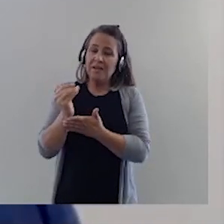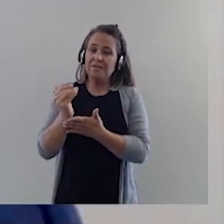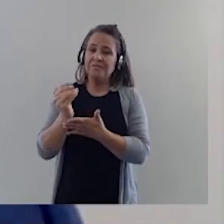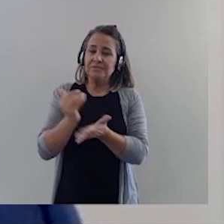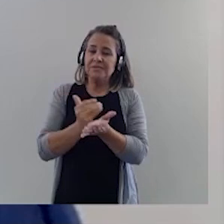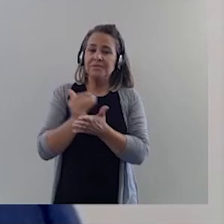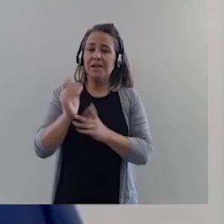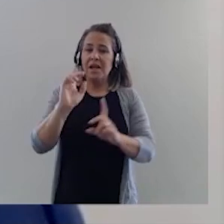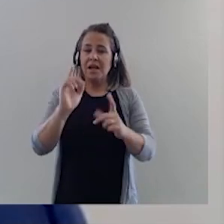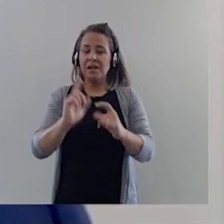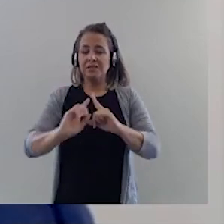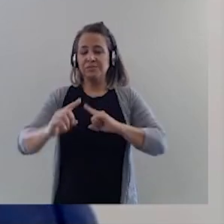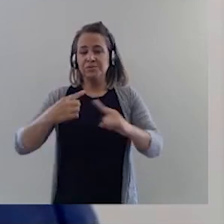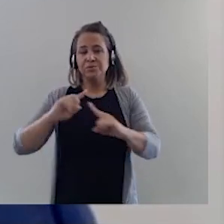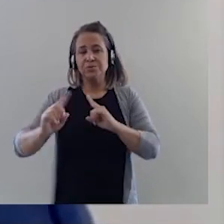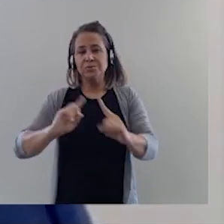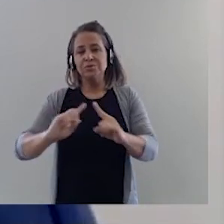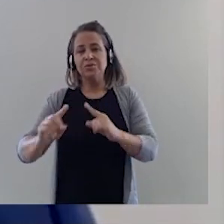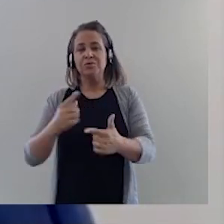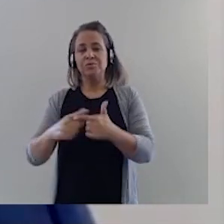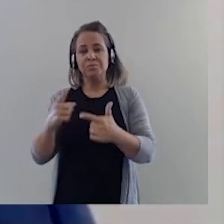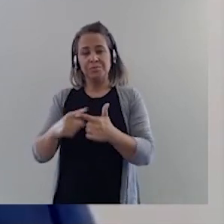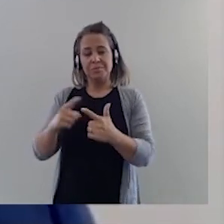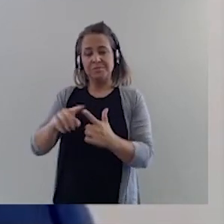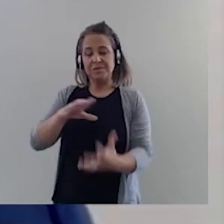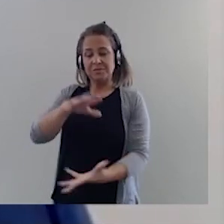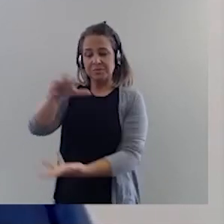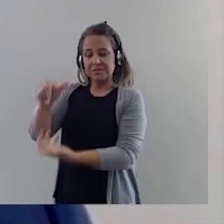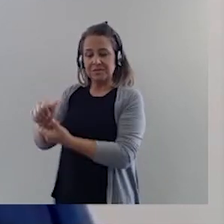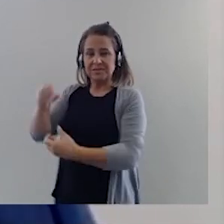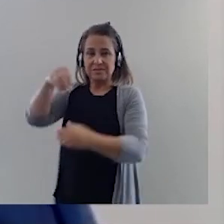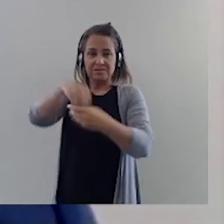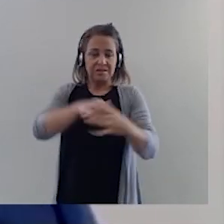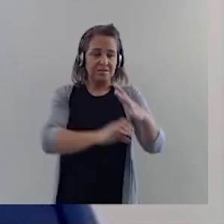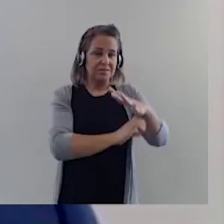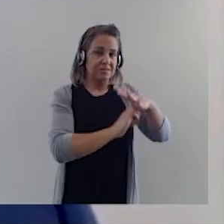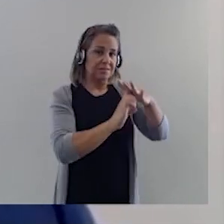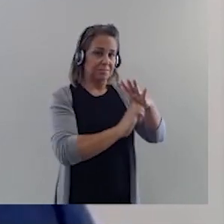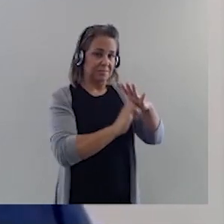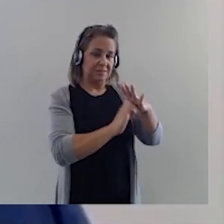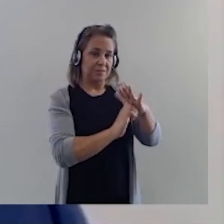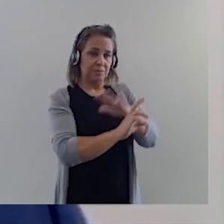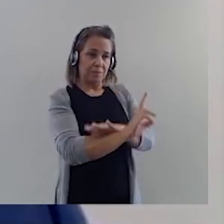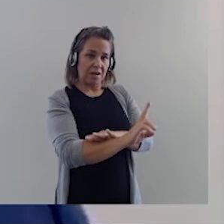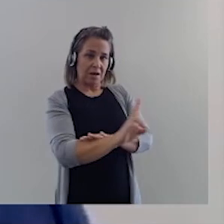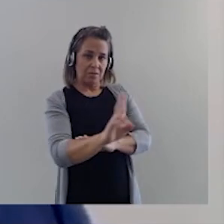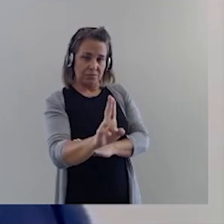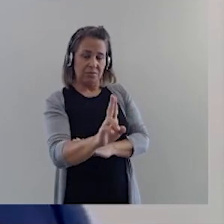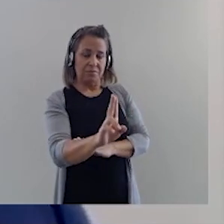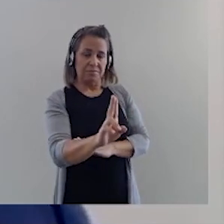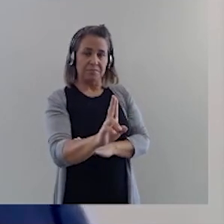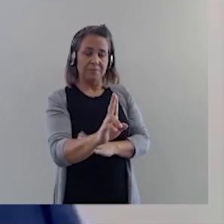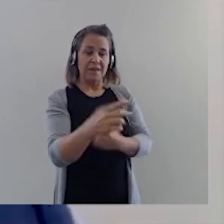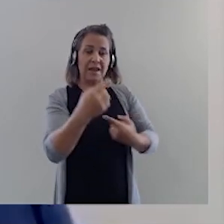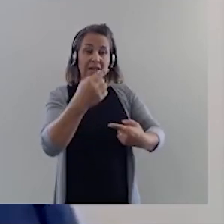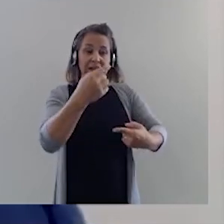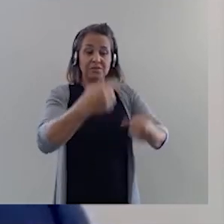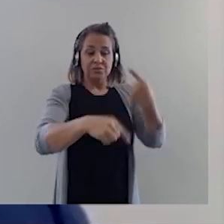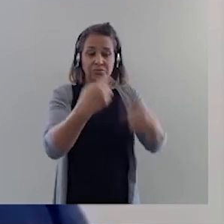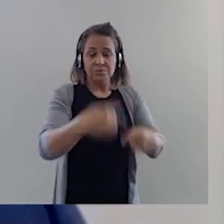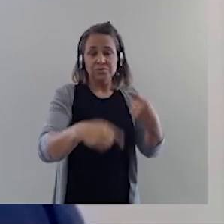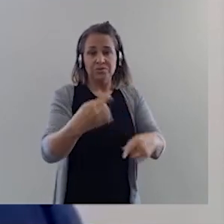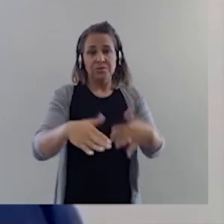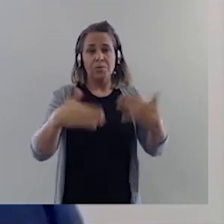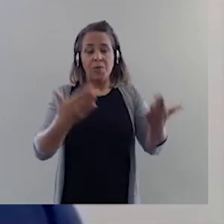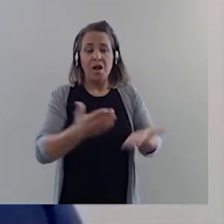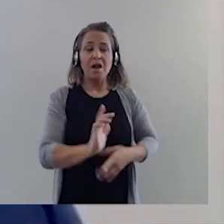da globalização no funcionamento das empresas, né? A esse nome, discutindo quais os